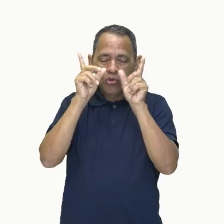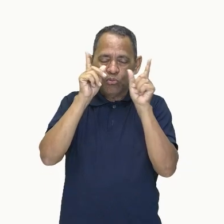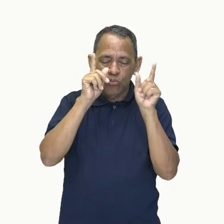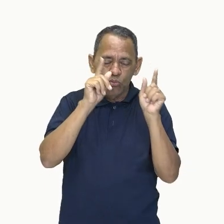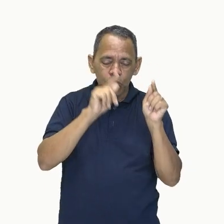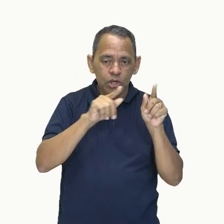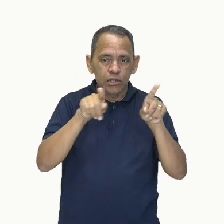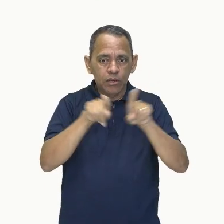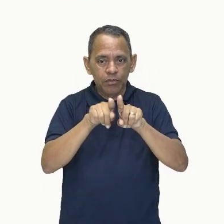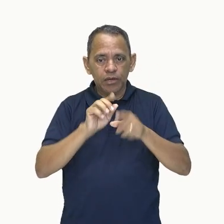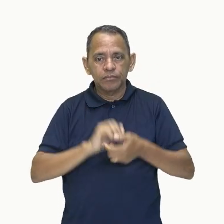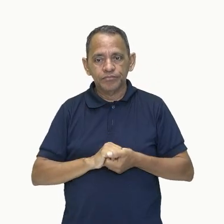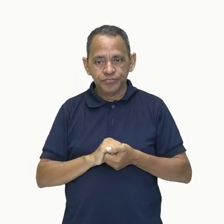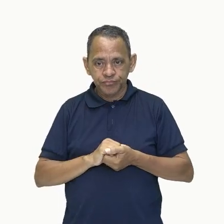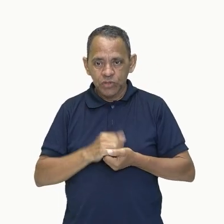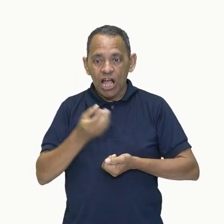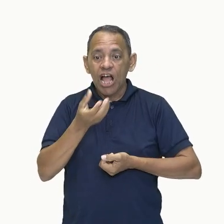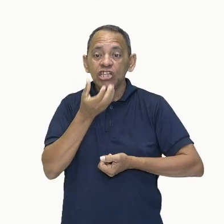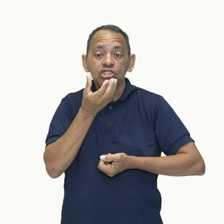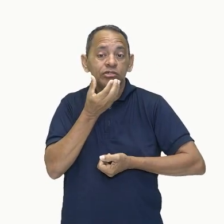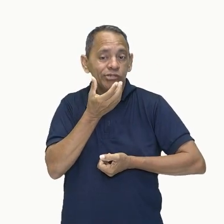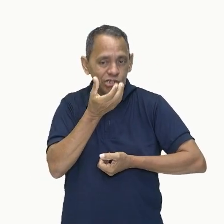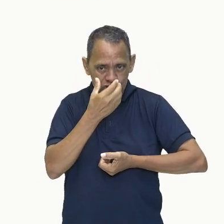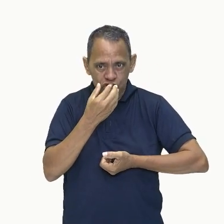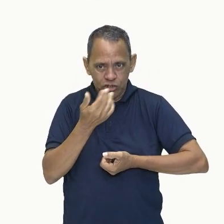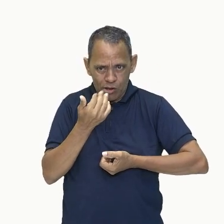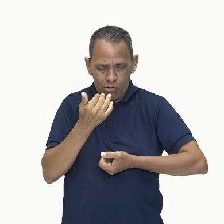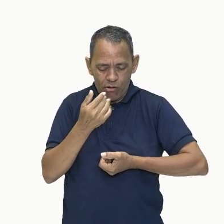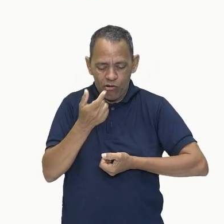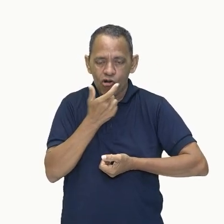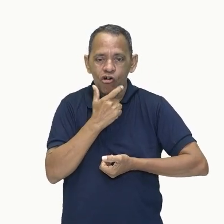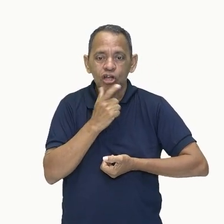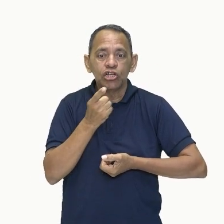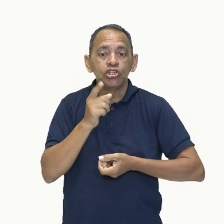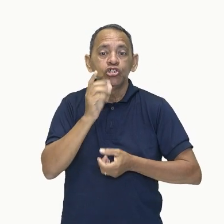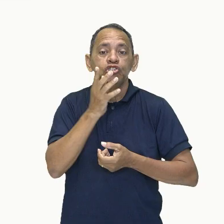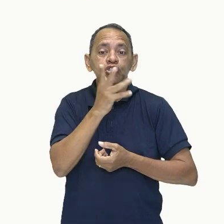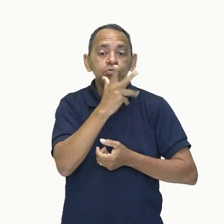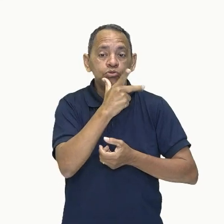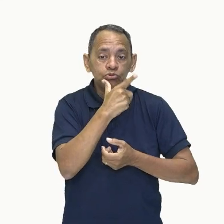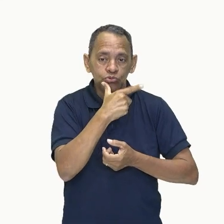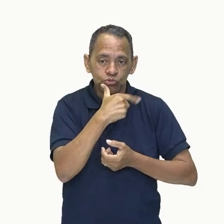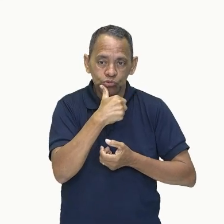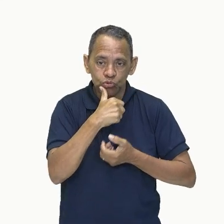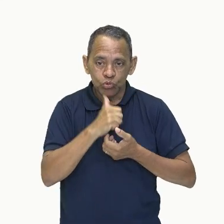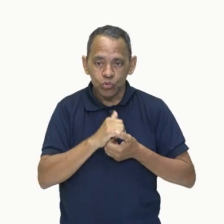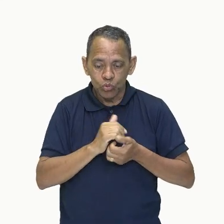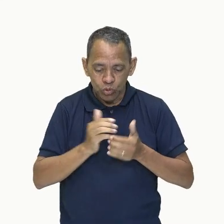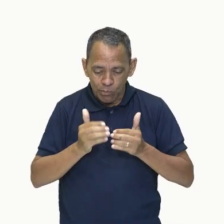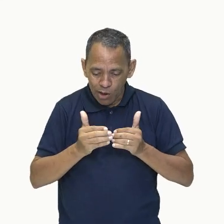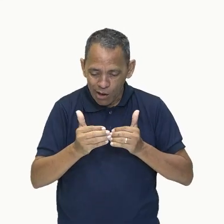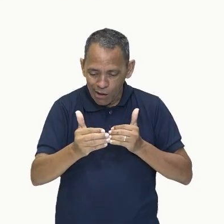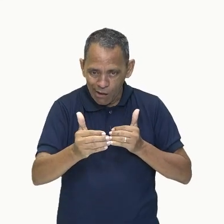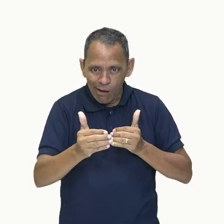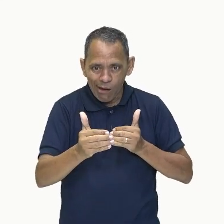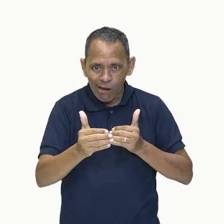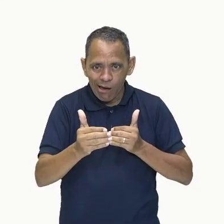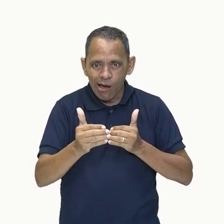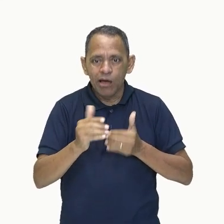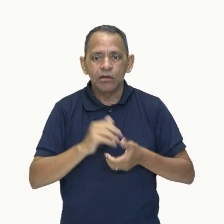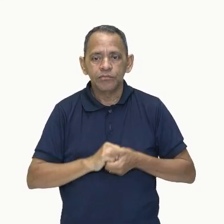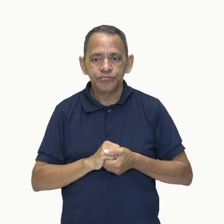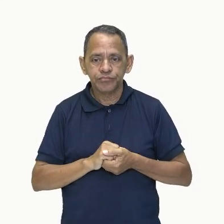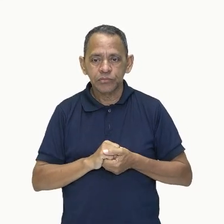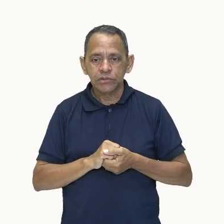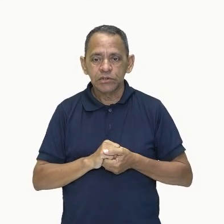que passa o tempo, tá? Então, cuidado para não ter refeições pesadas à noite, porque aí senão